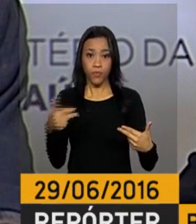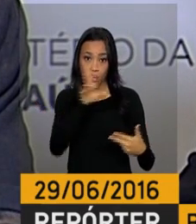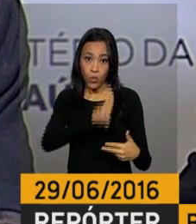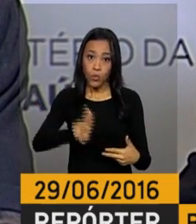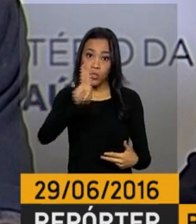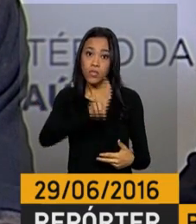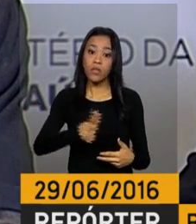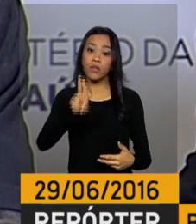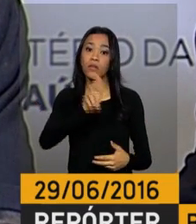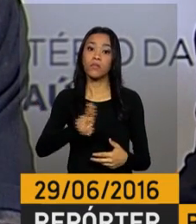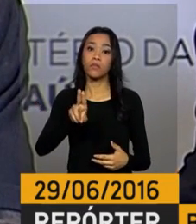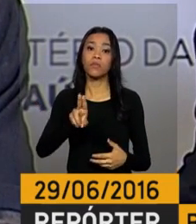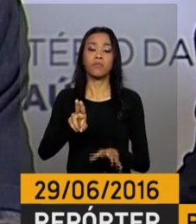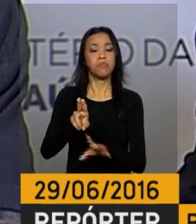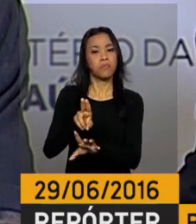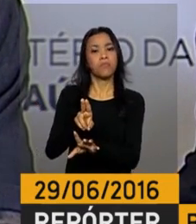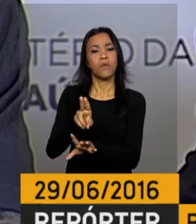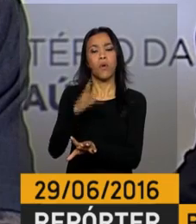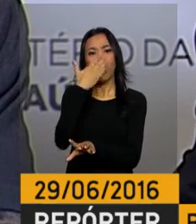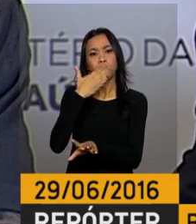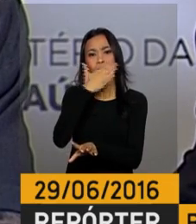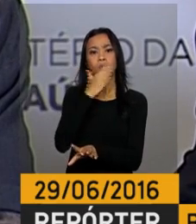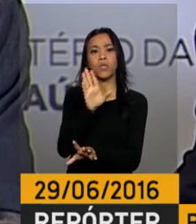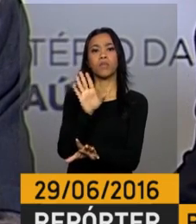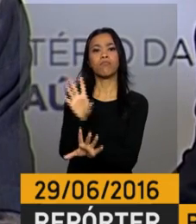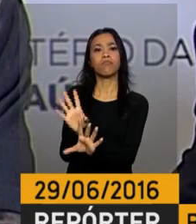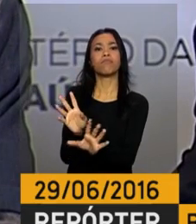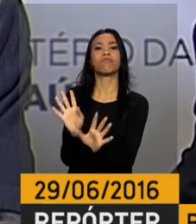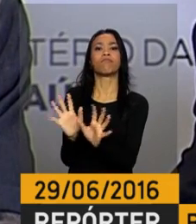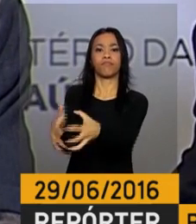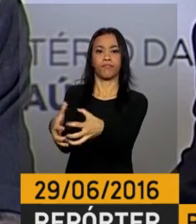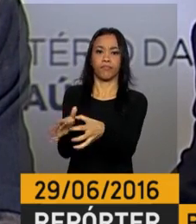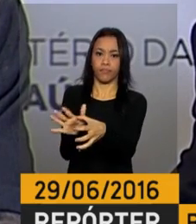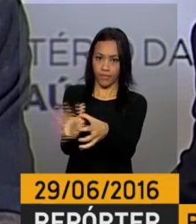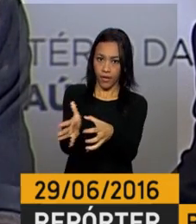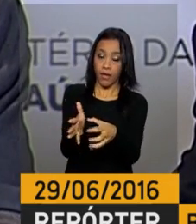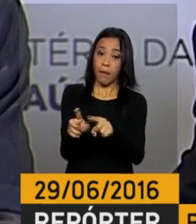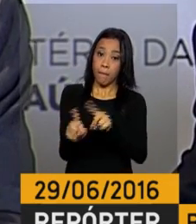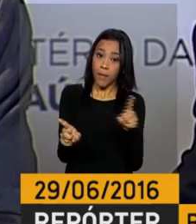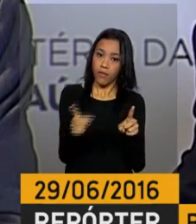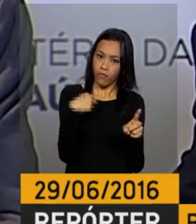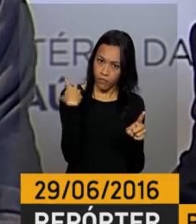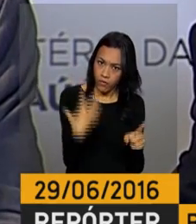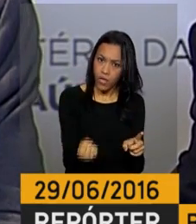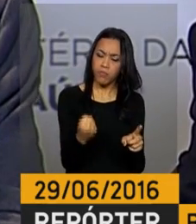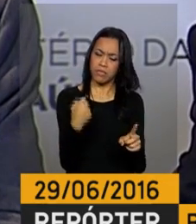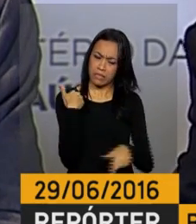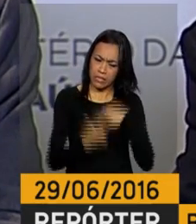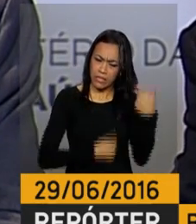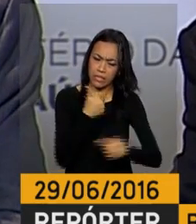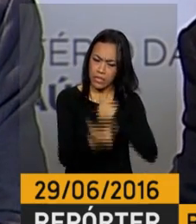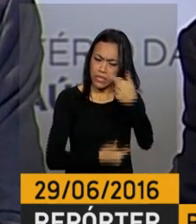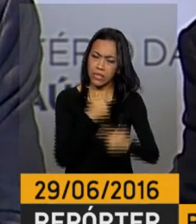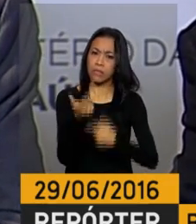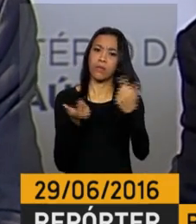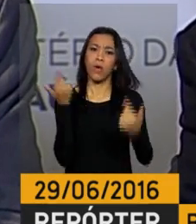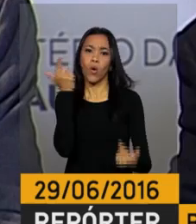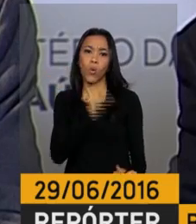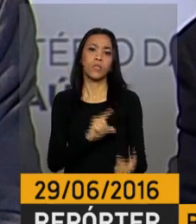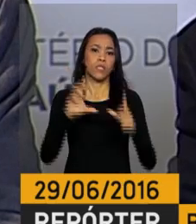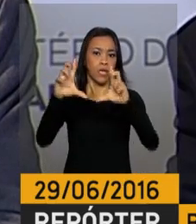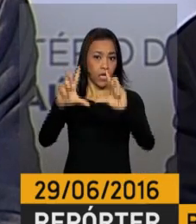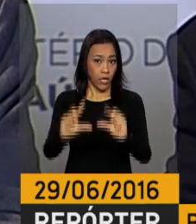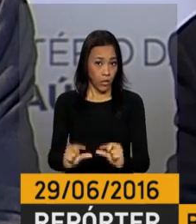açúcar agregado portanto estaremos trabalhando intensamente para que essa redução aconteça no mesmo